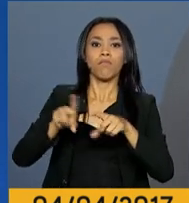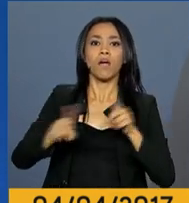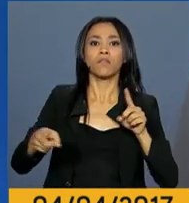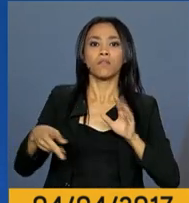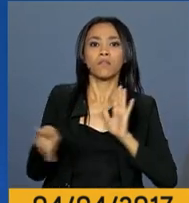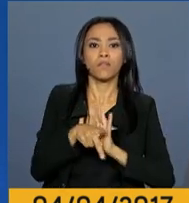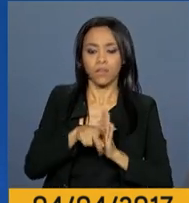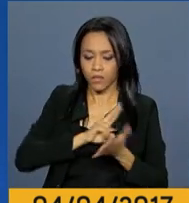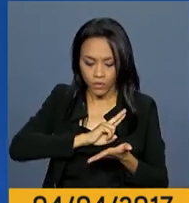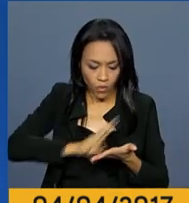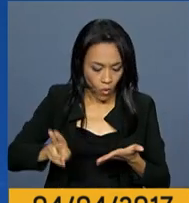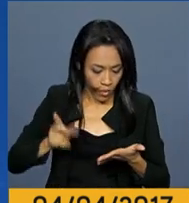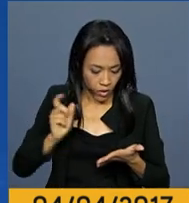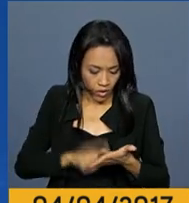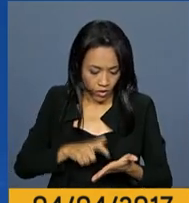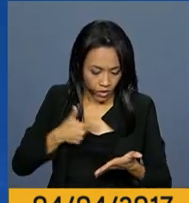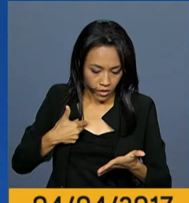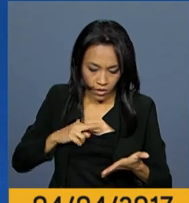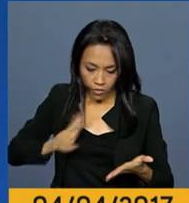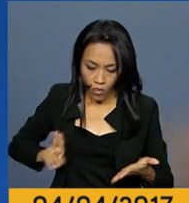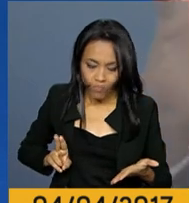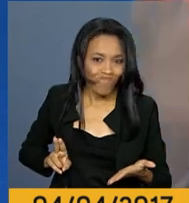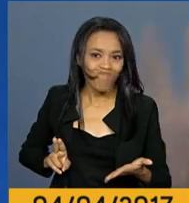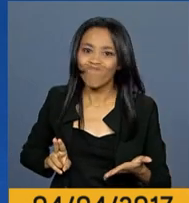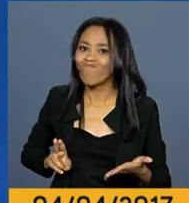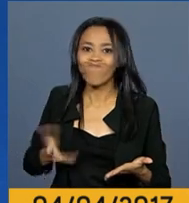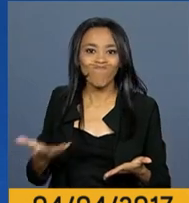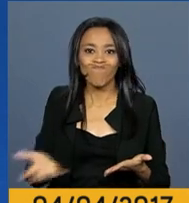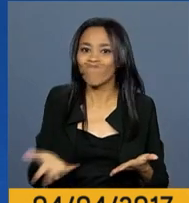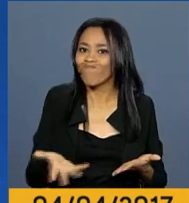proprietário, não tem imposto, tem propriedade. Nós estamos cuidando também